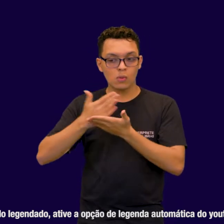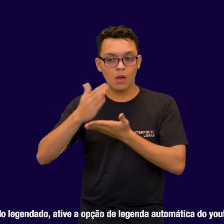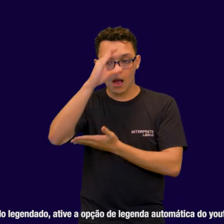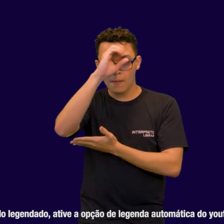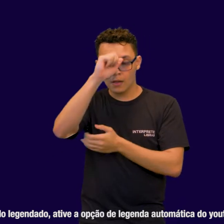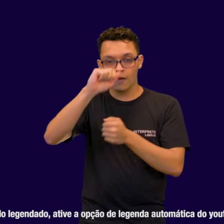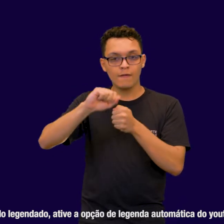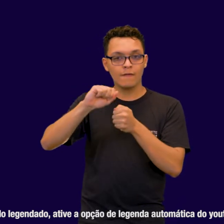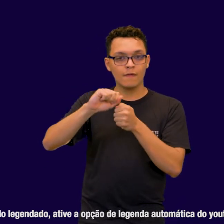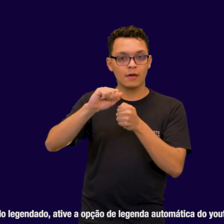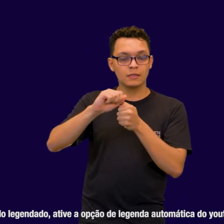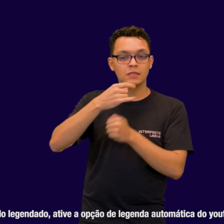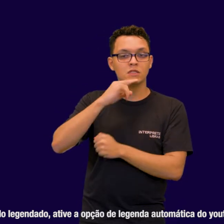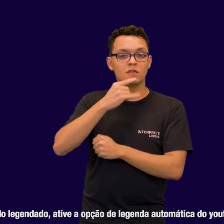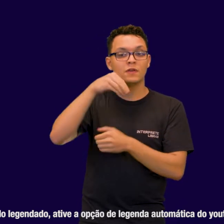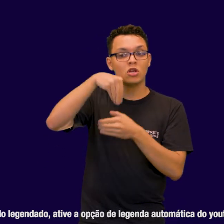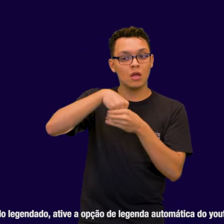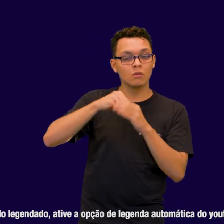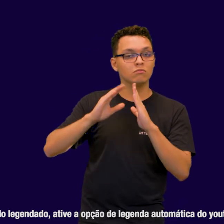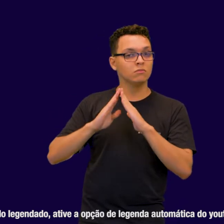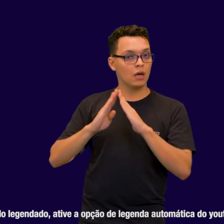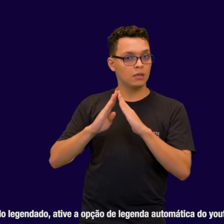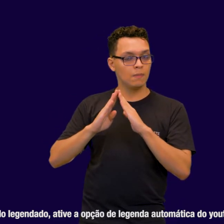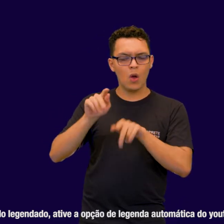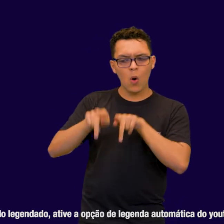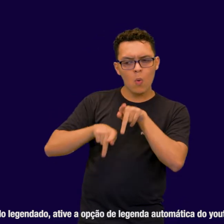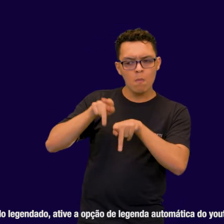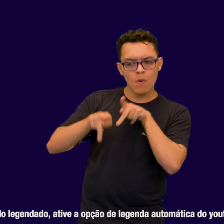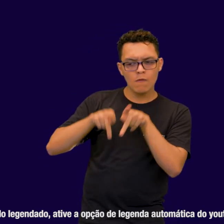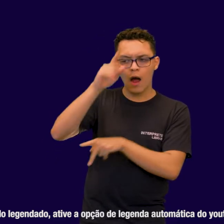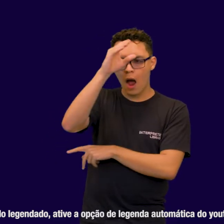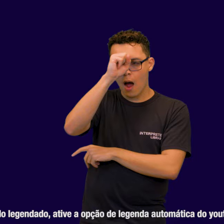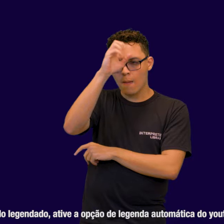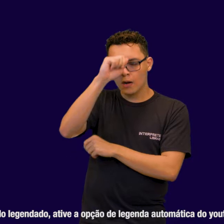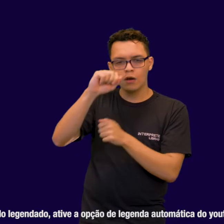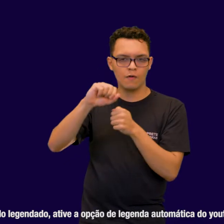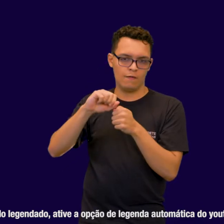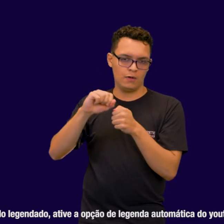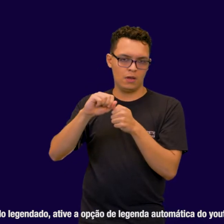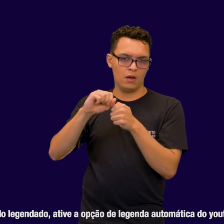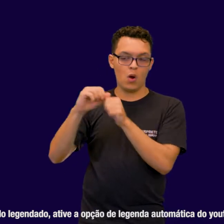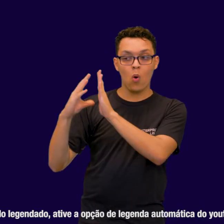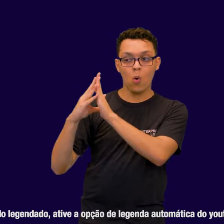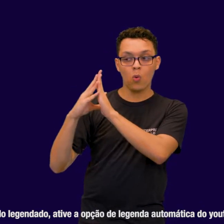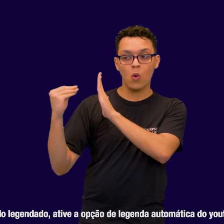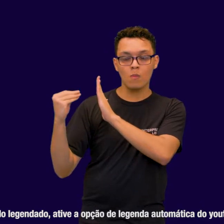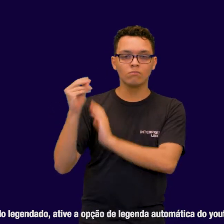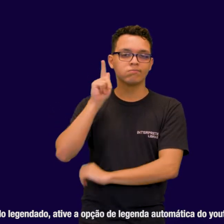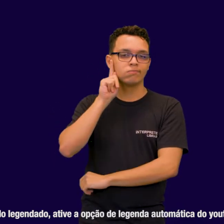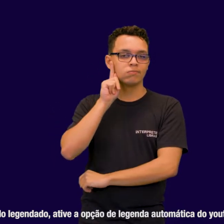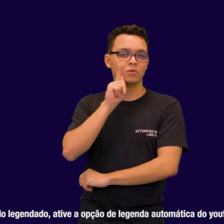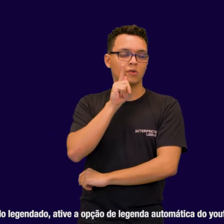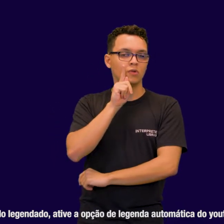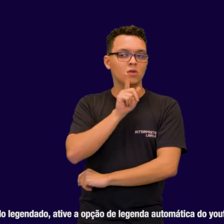cerveja caseira. O brasileiro descobriu que era possível fazer cerveja em casa, um hobby que foi importado